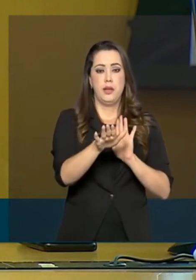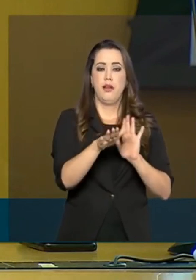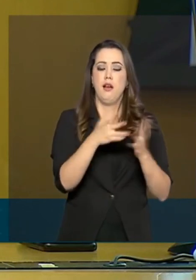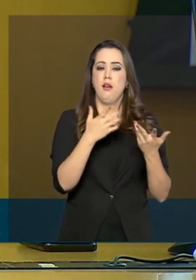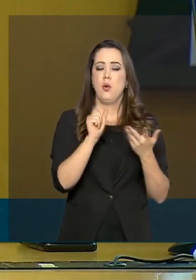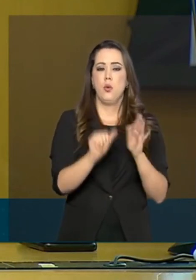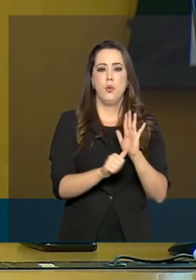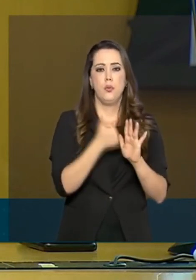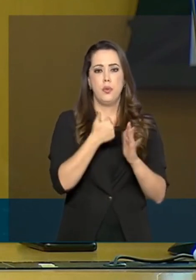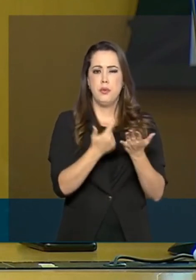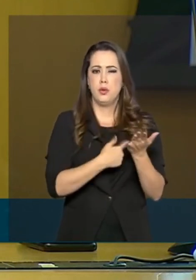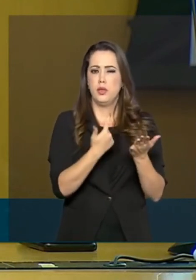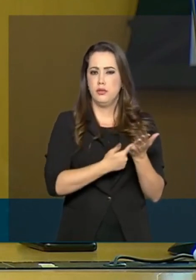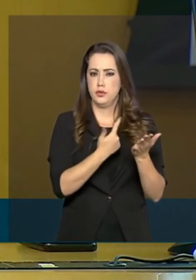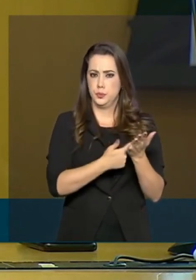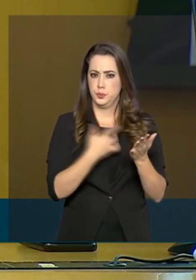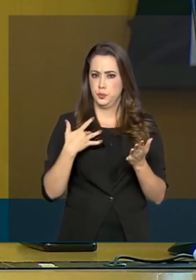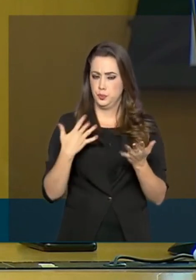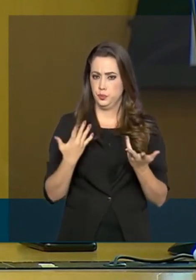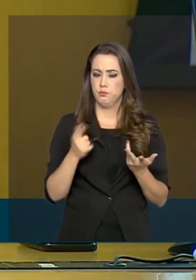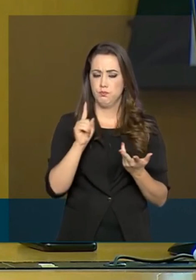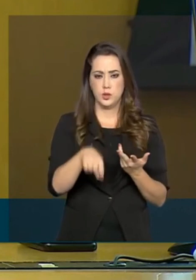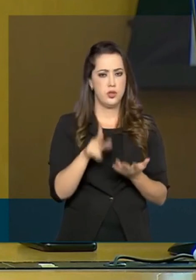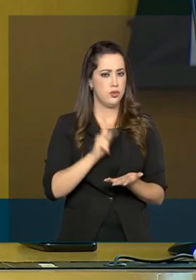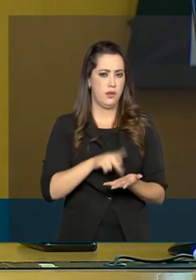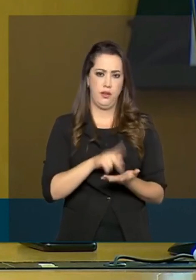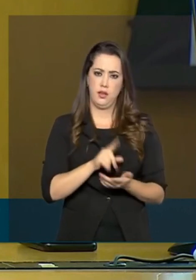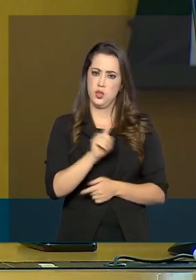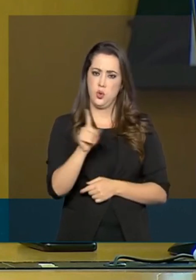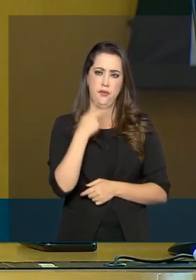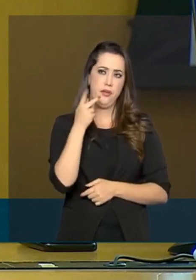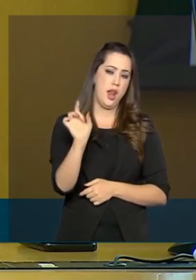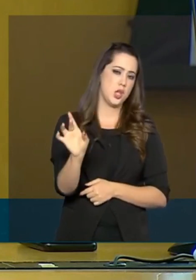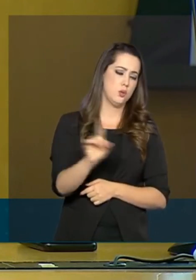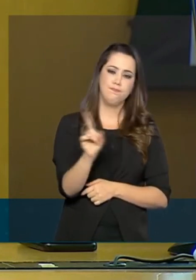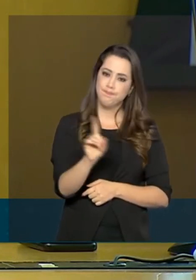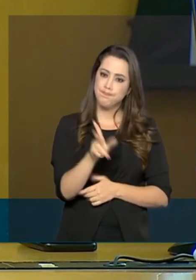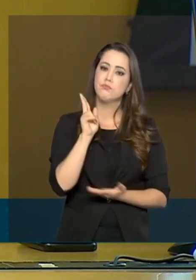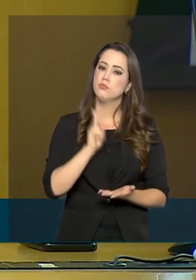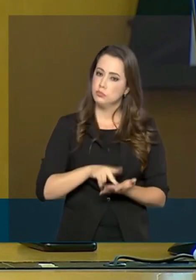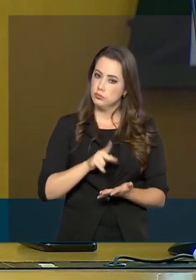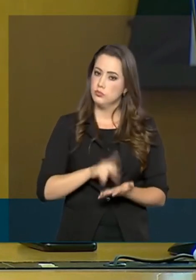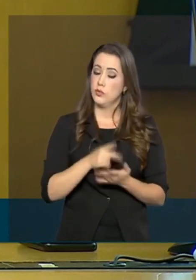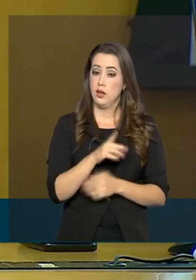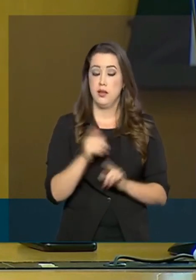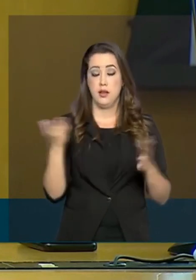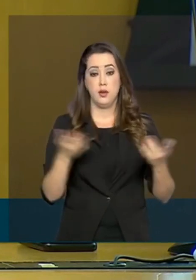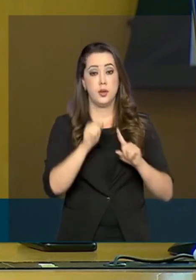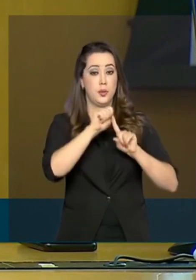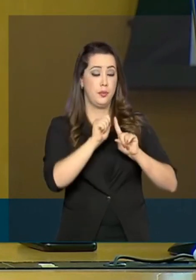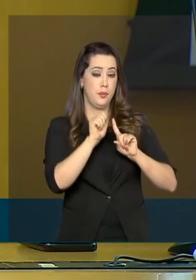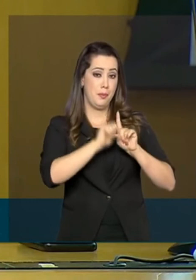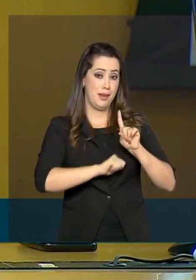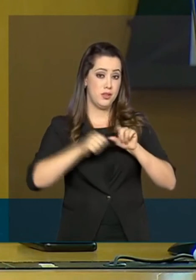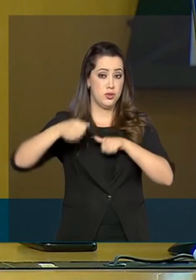Saúde e Evidências. Isso é fato, não é fala, é um fato. E no mês de setembro, quando a gente